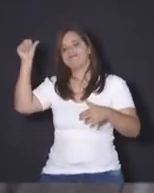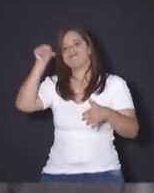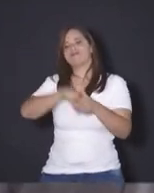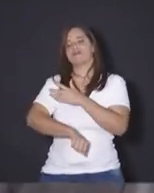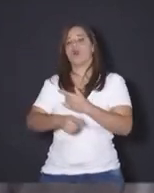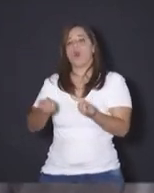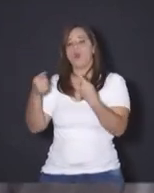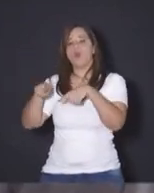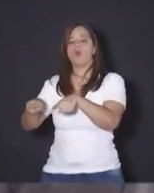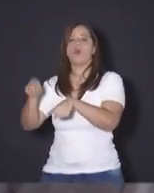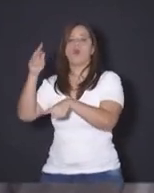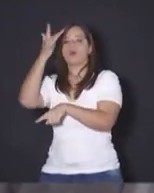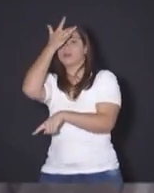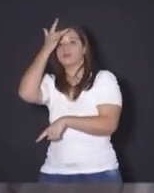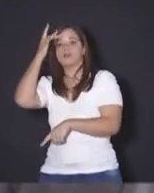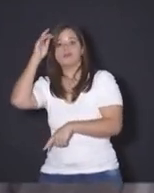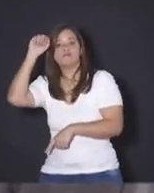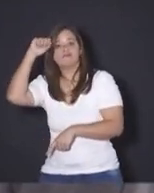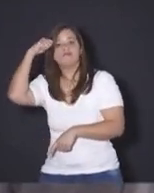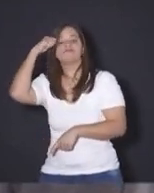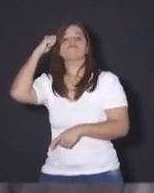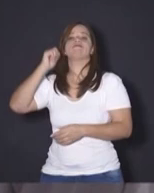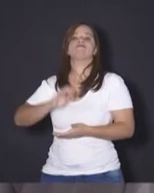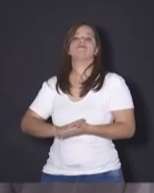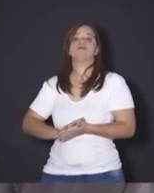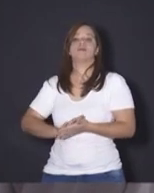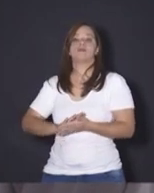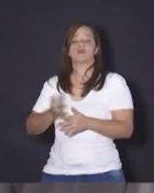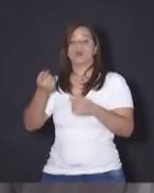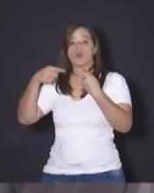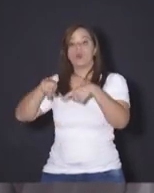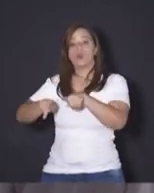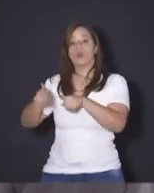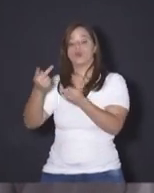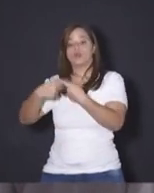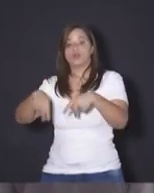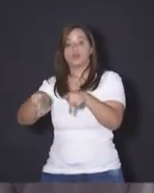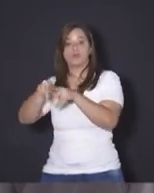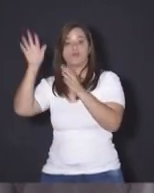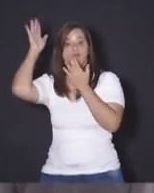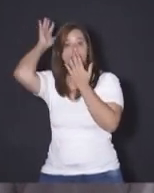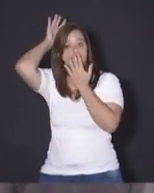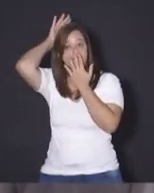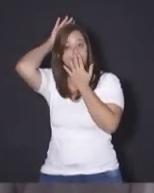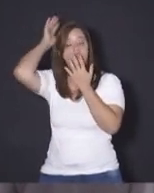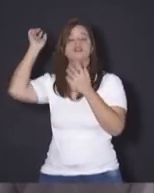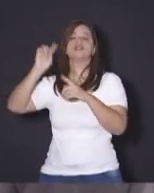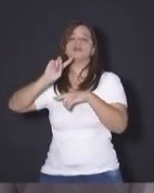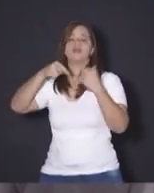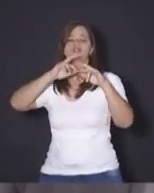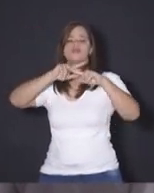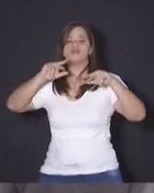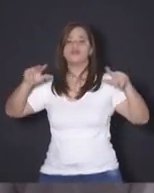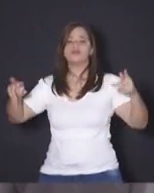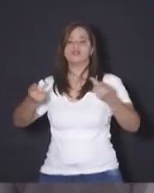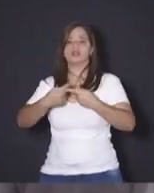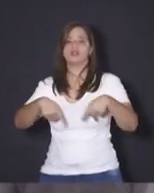negros contra povos indígenas e outros povos não